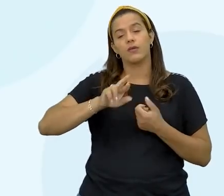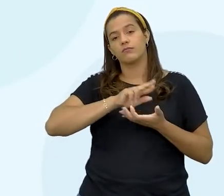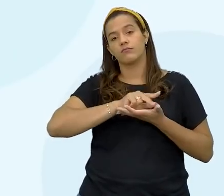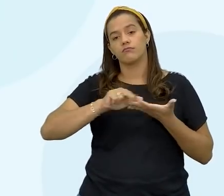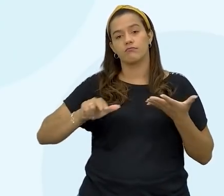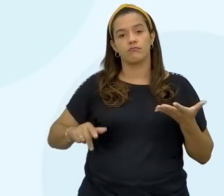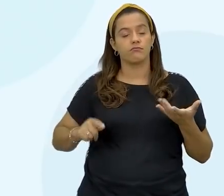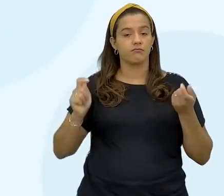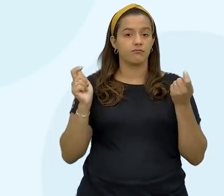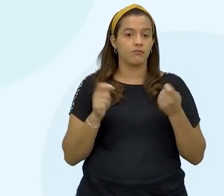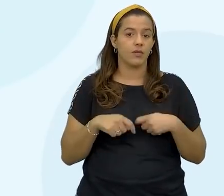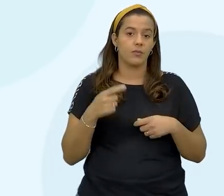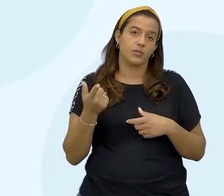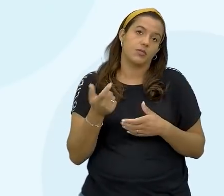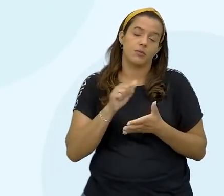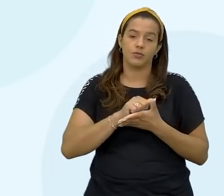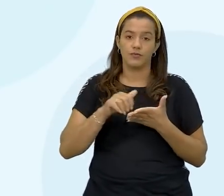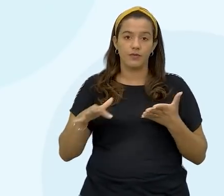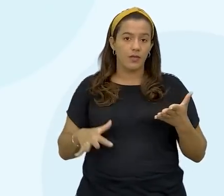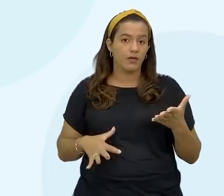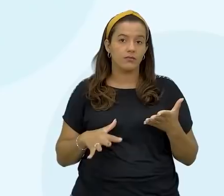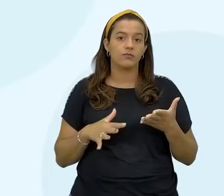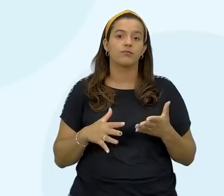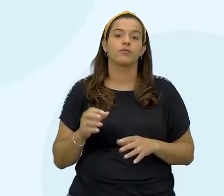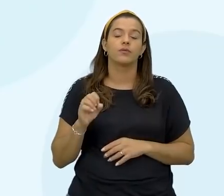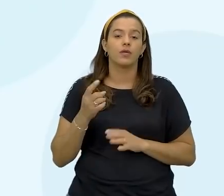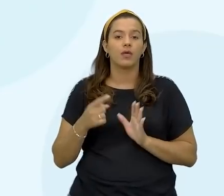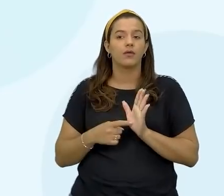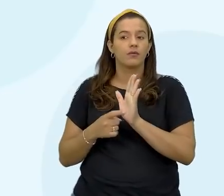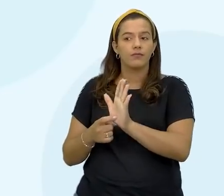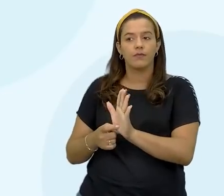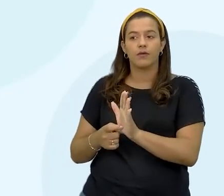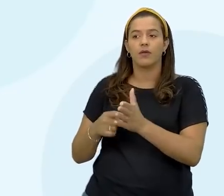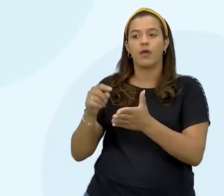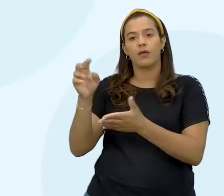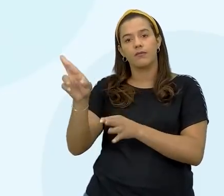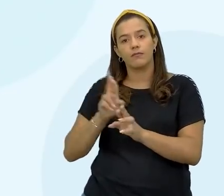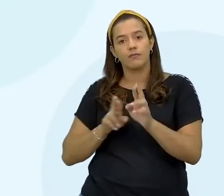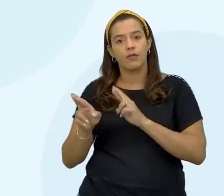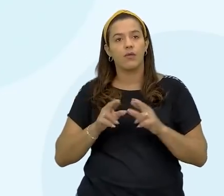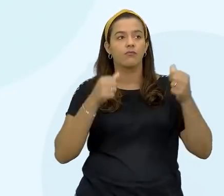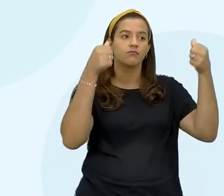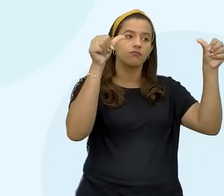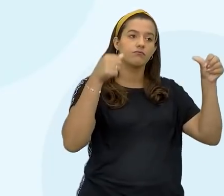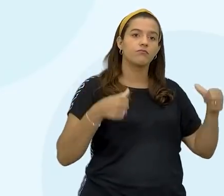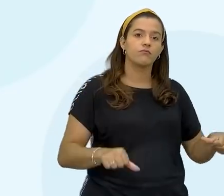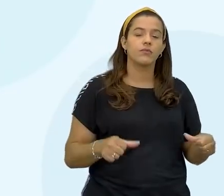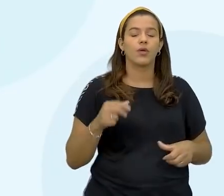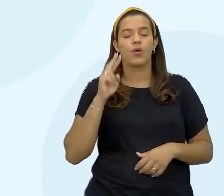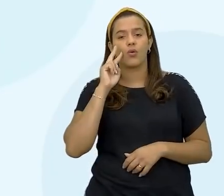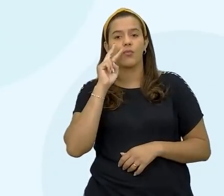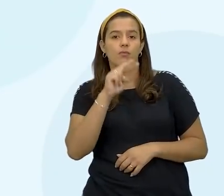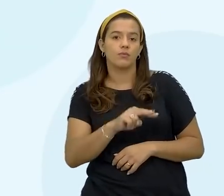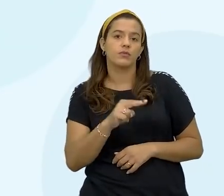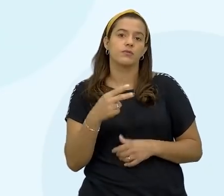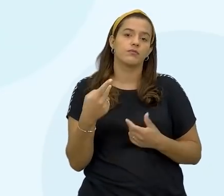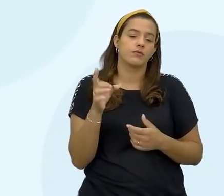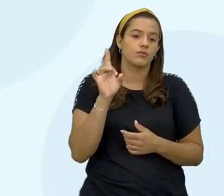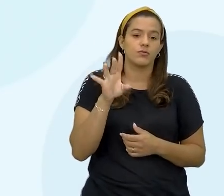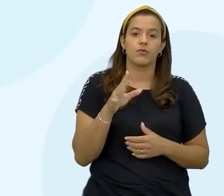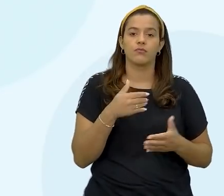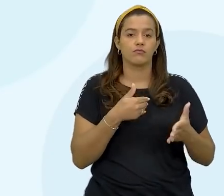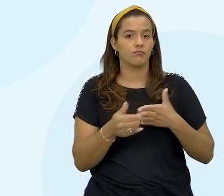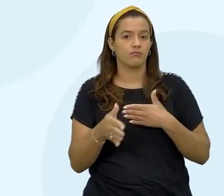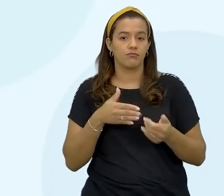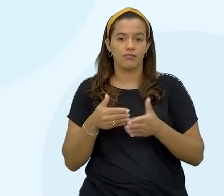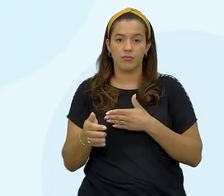instrumentos. Então, eu posso usar uma atividade e trazer essa avaliação, um portfólio, uma observação, enfim. A